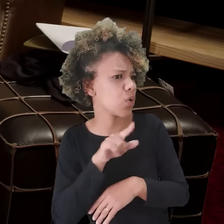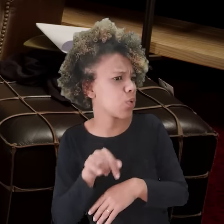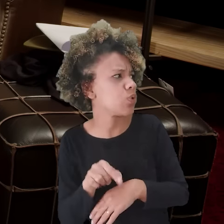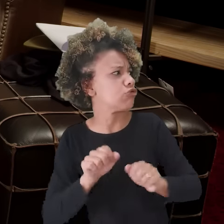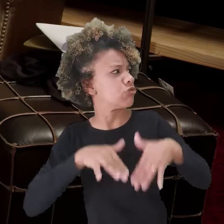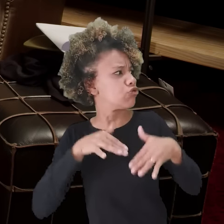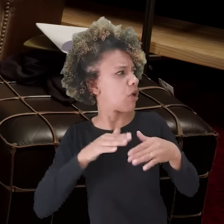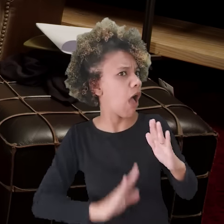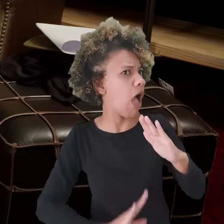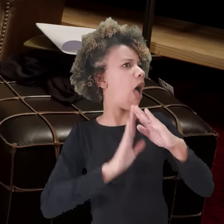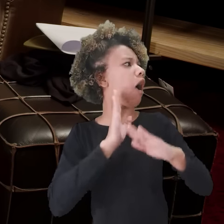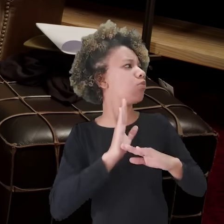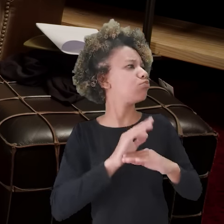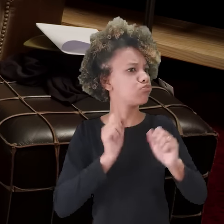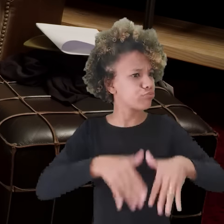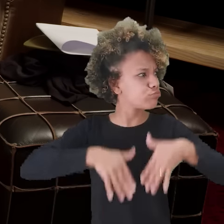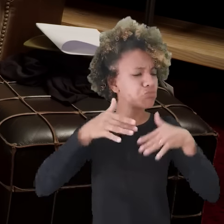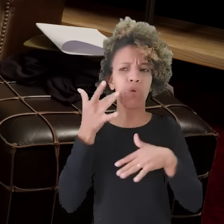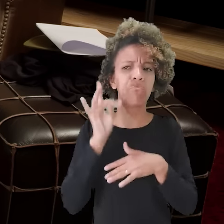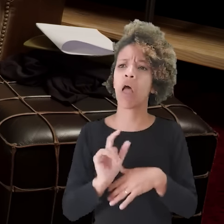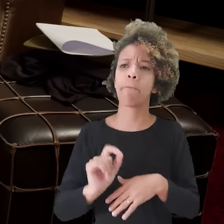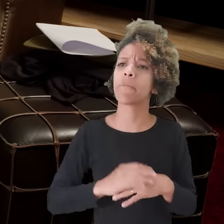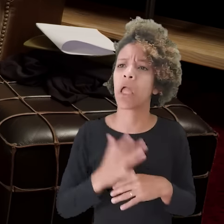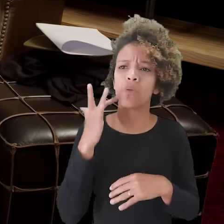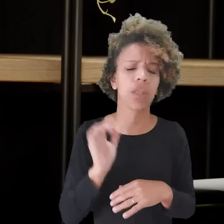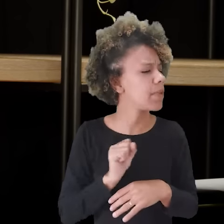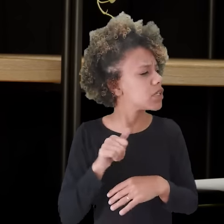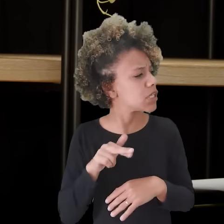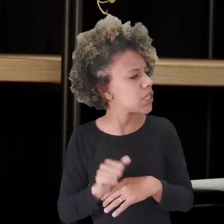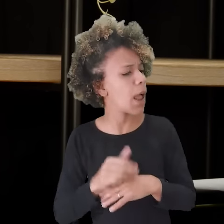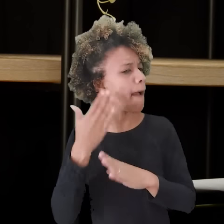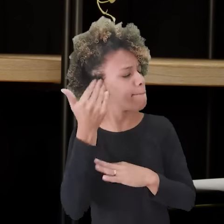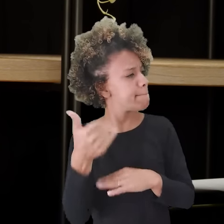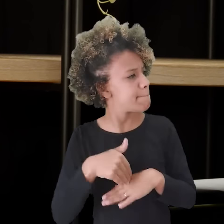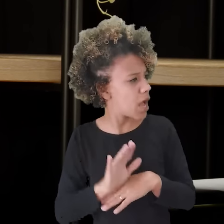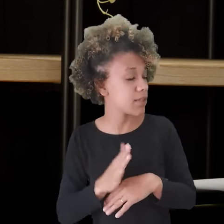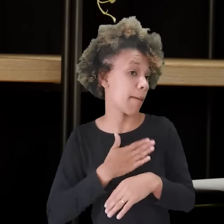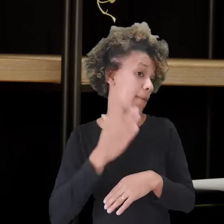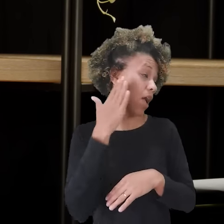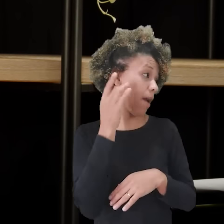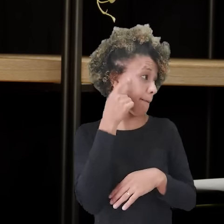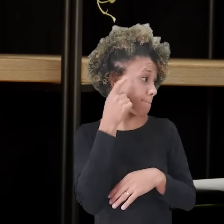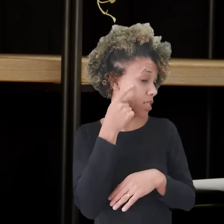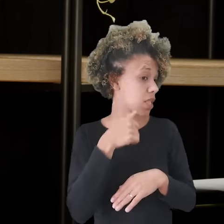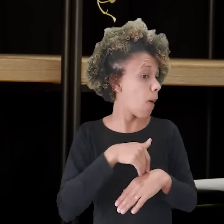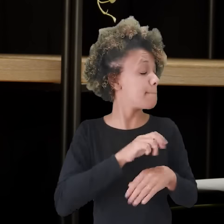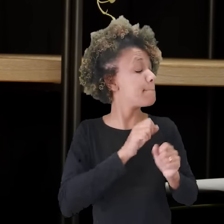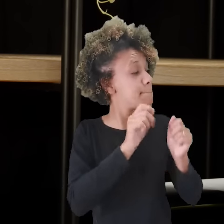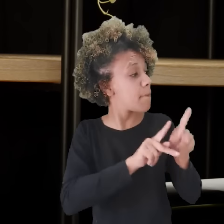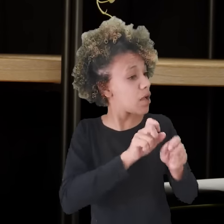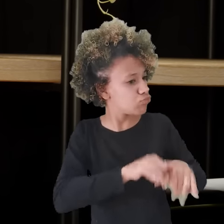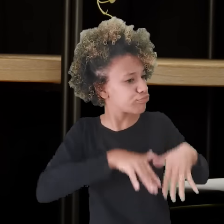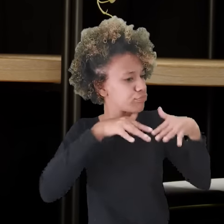em público todo ano né cara maior público do Brasil era o mais popular na minha cabeça O Popular era o que tinha